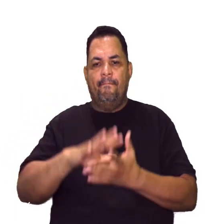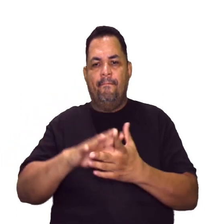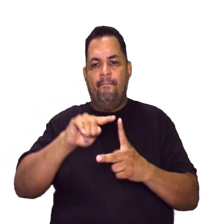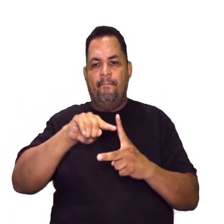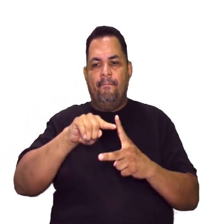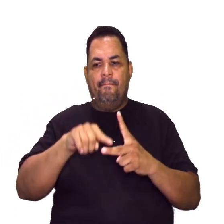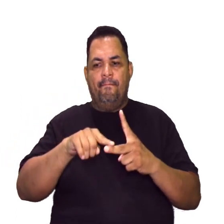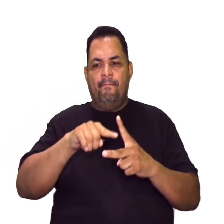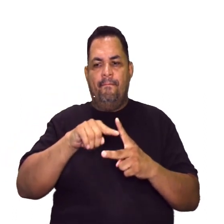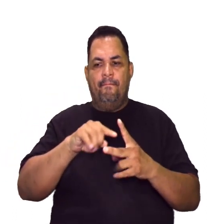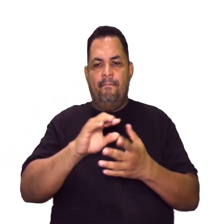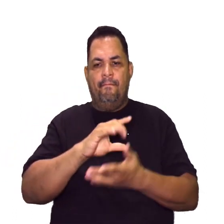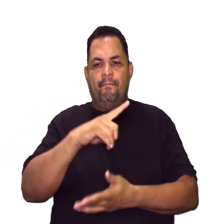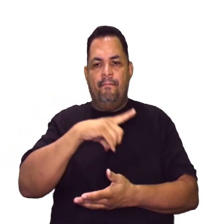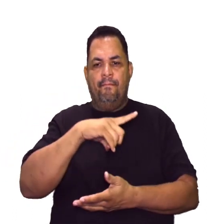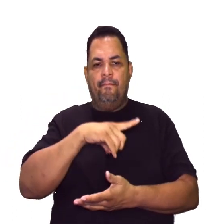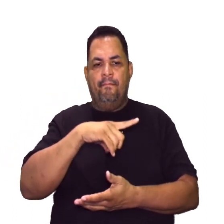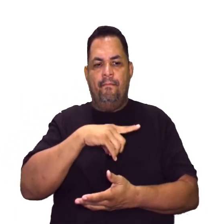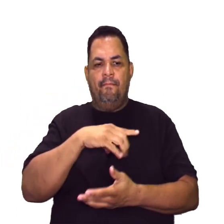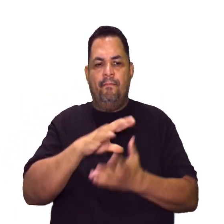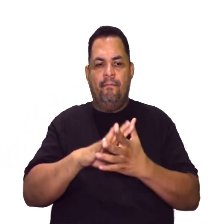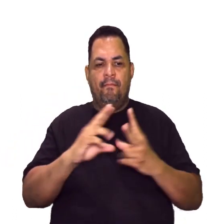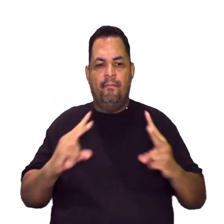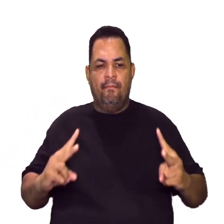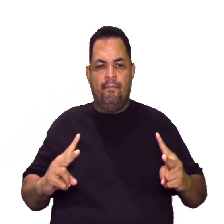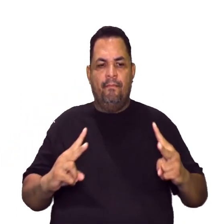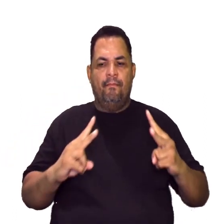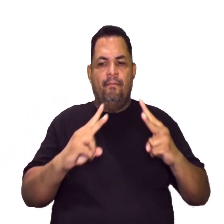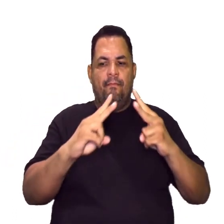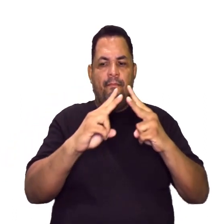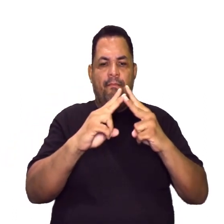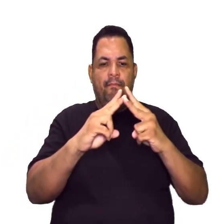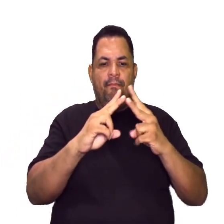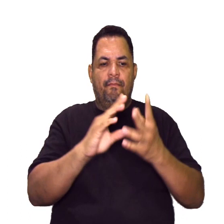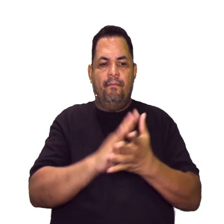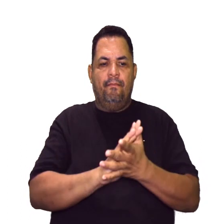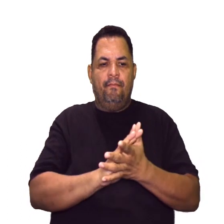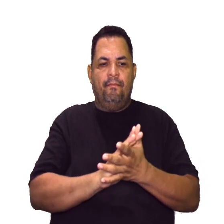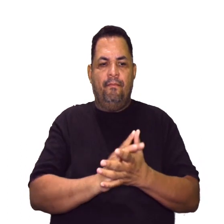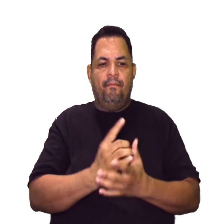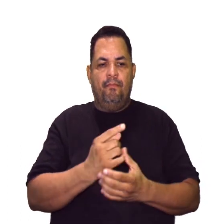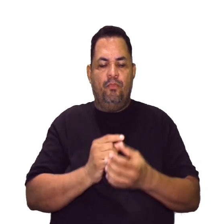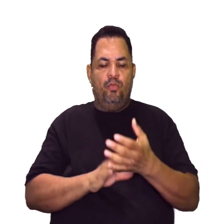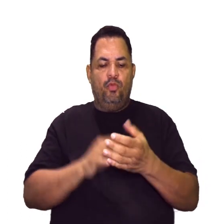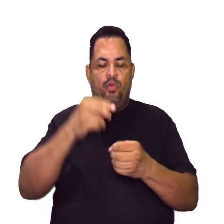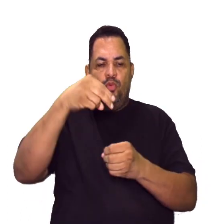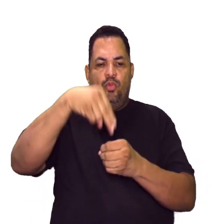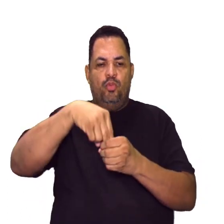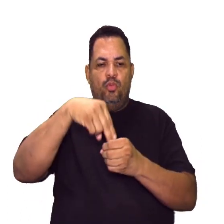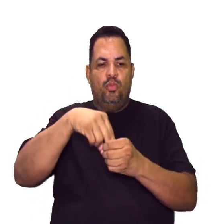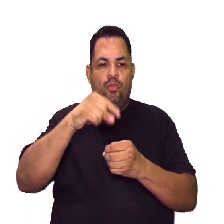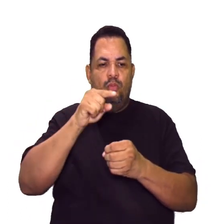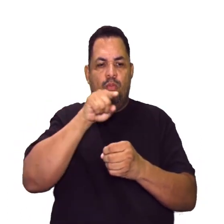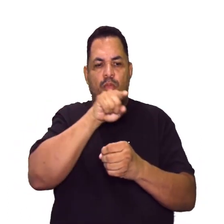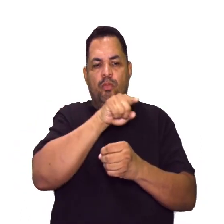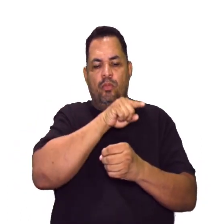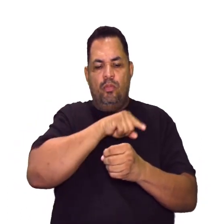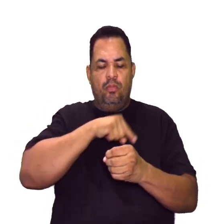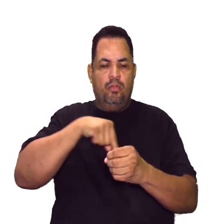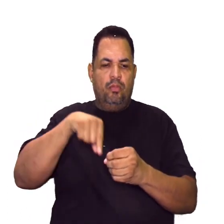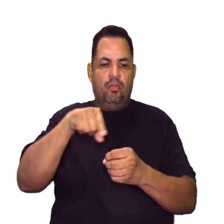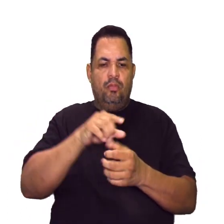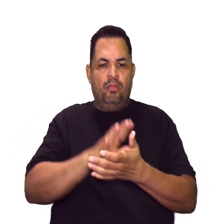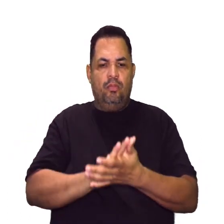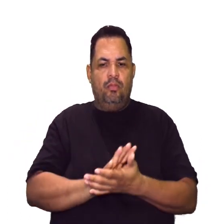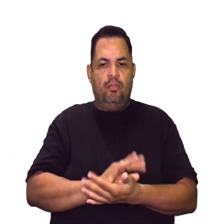CH4. Aqui nós temos a piramidal, um elemento central e 3 átomos ligados a ele.